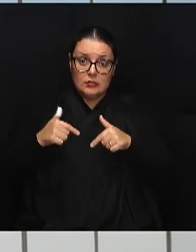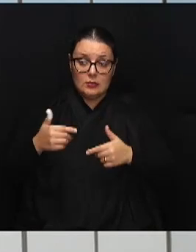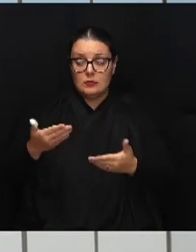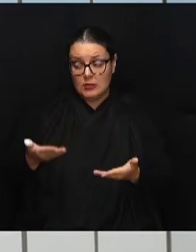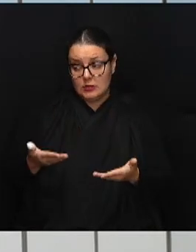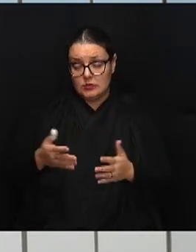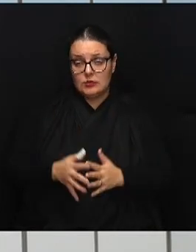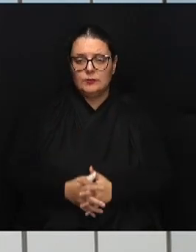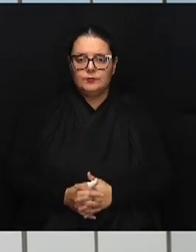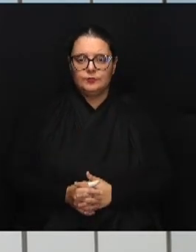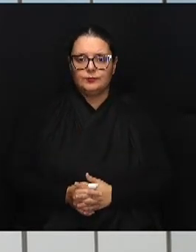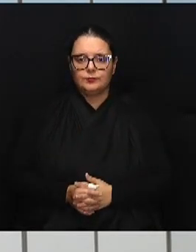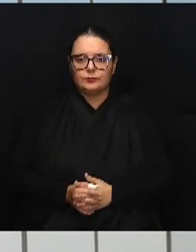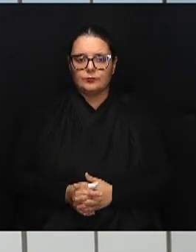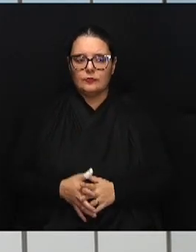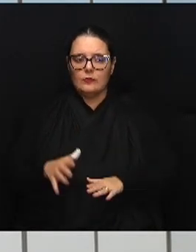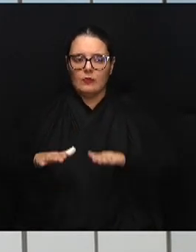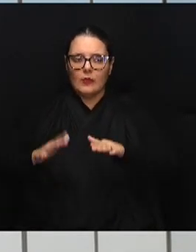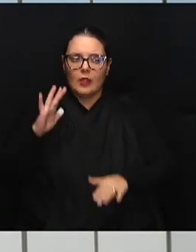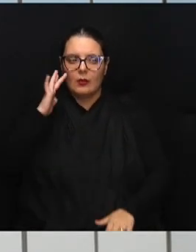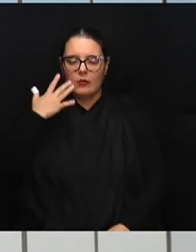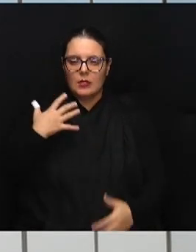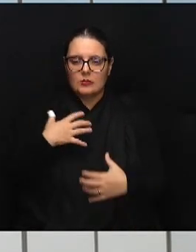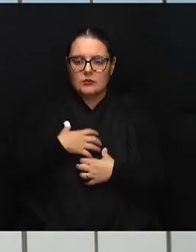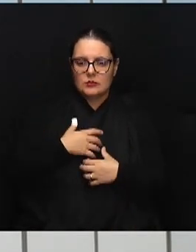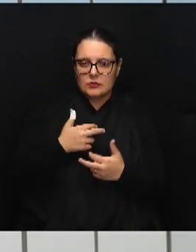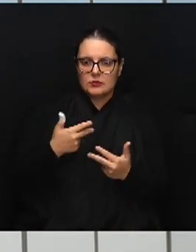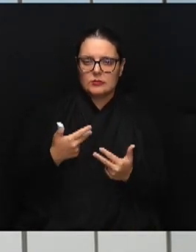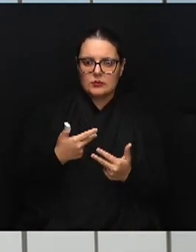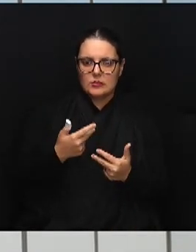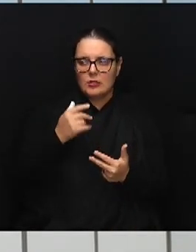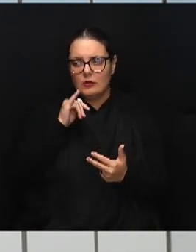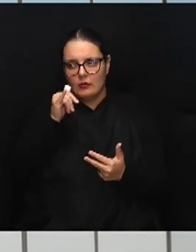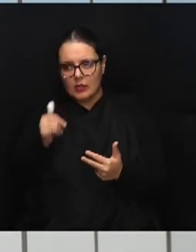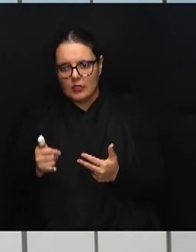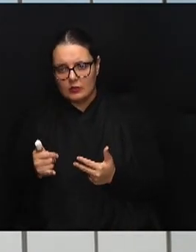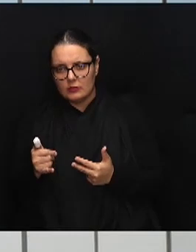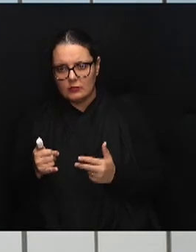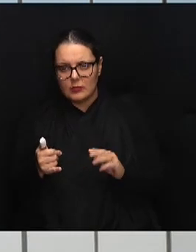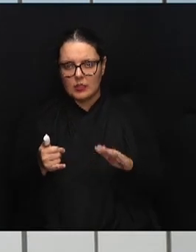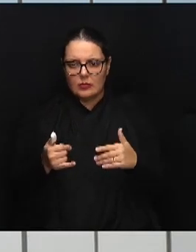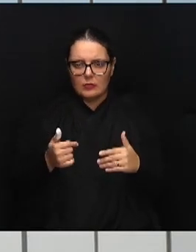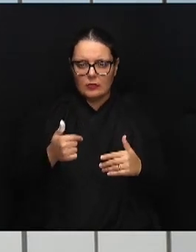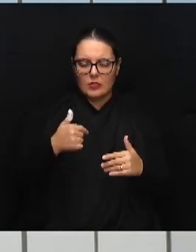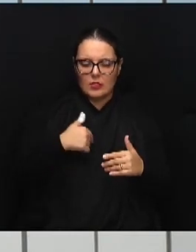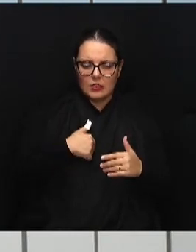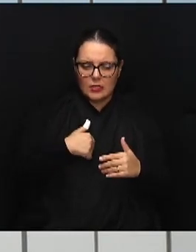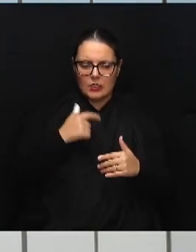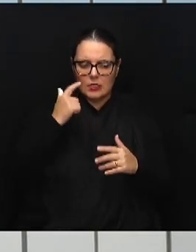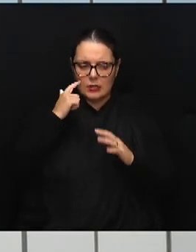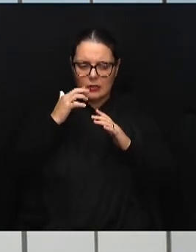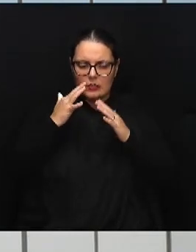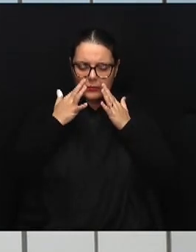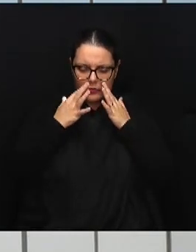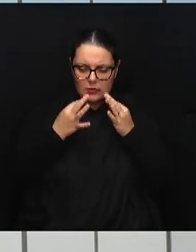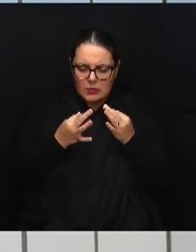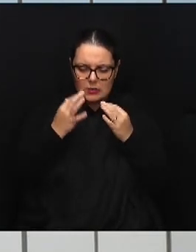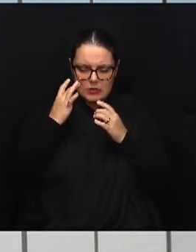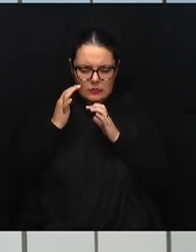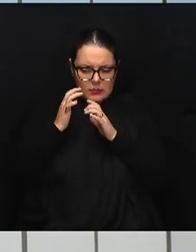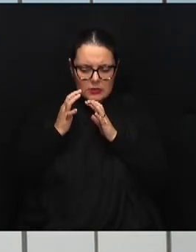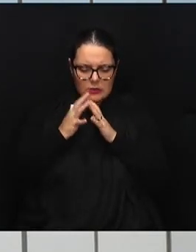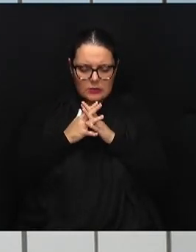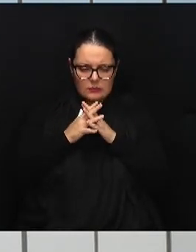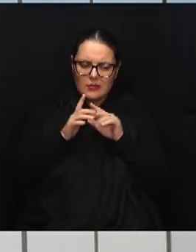isso. Às vezes eu acho que eu estou sentindo uma coisa, digo, mas quando eu vou parar para prestar atenção mesmo, é